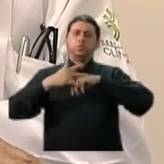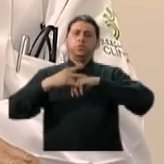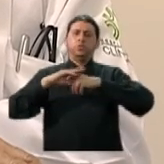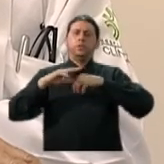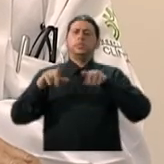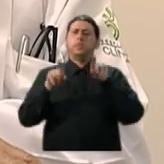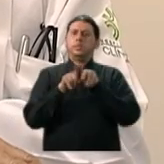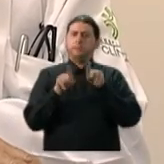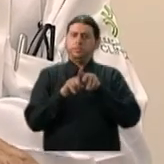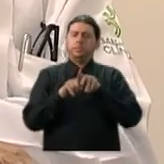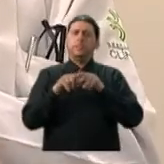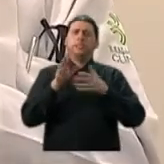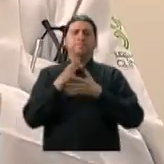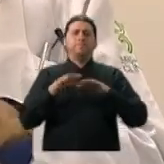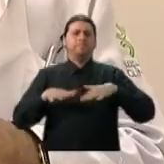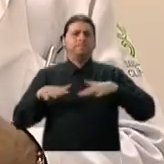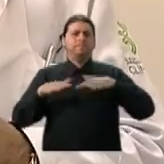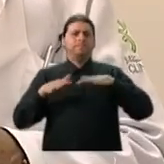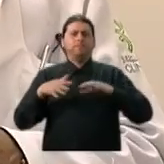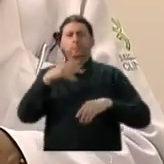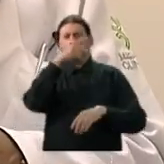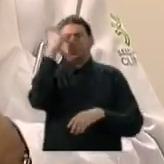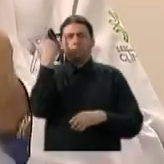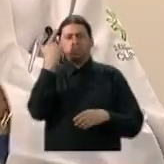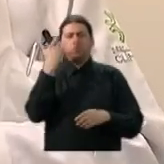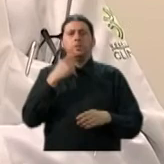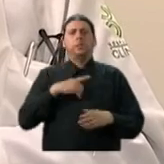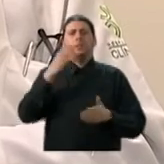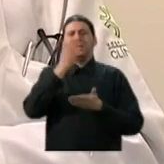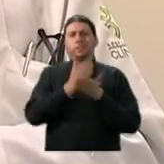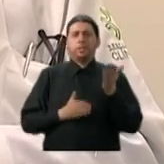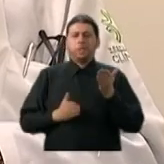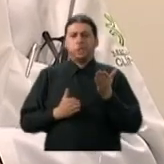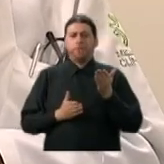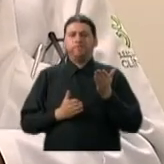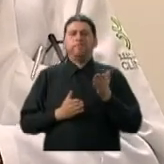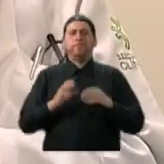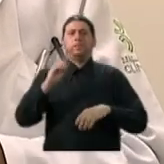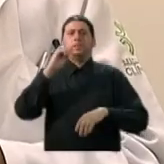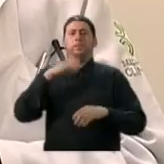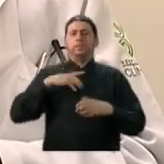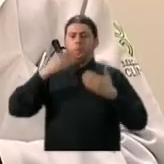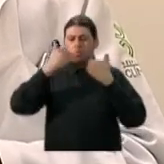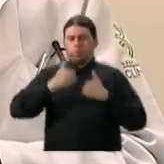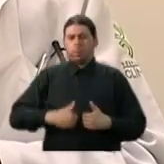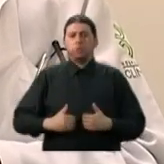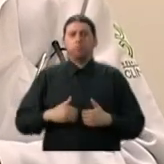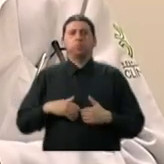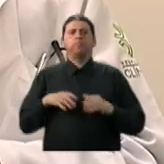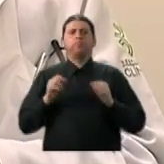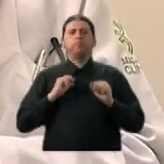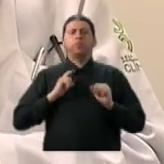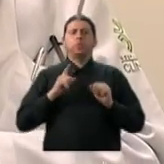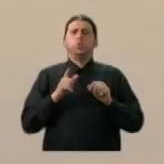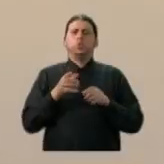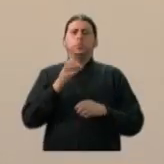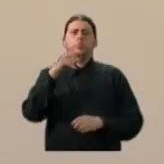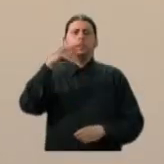ação, e aí a pessoa fica semi-paralítica, mas isso é reversível. Mas isso justifica então fazer